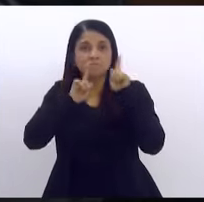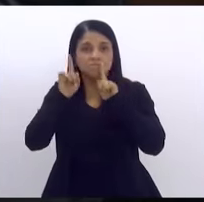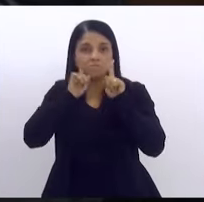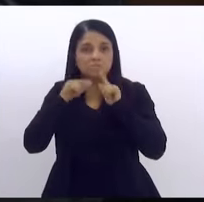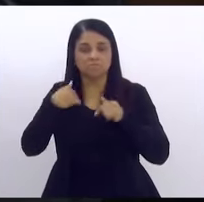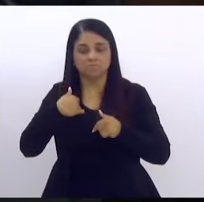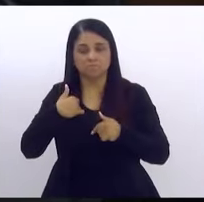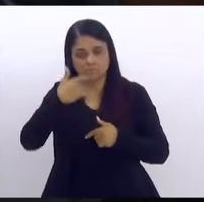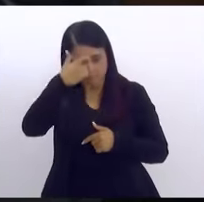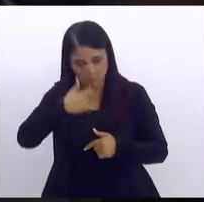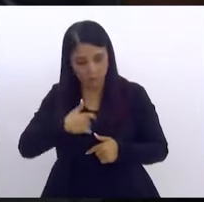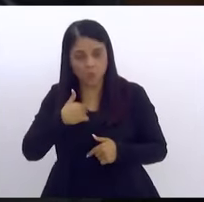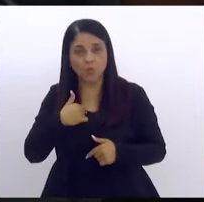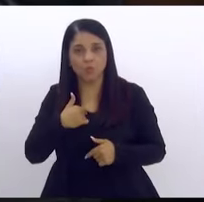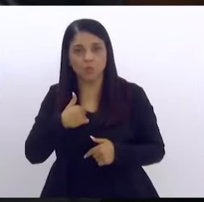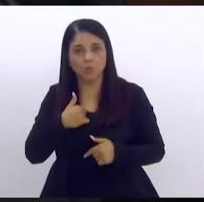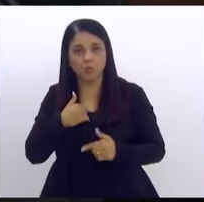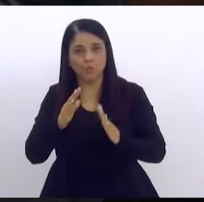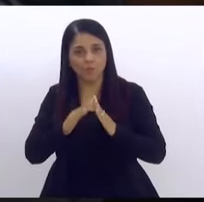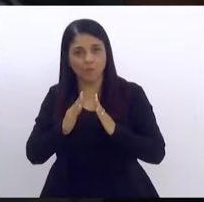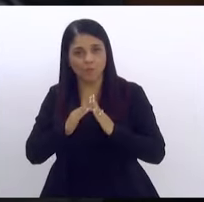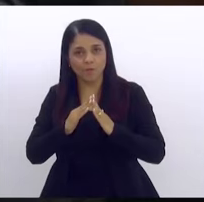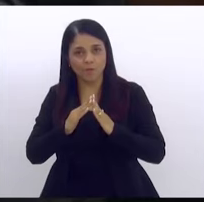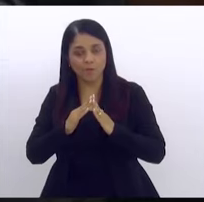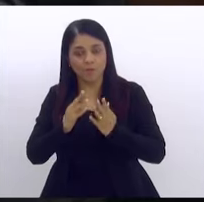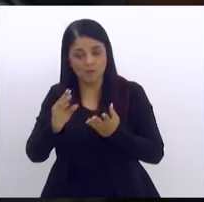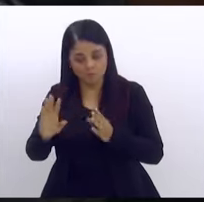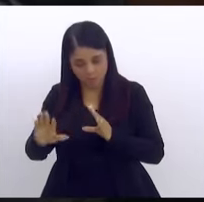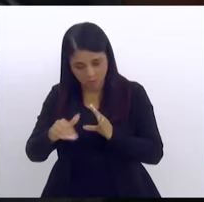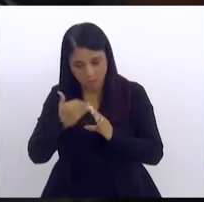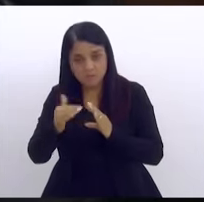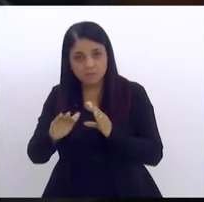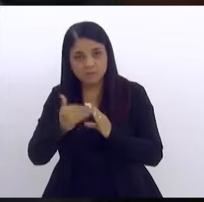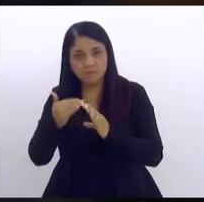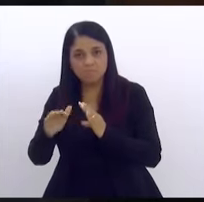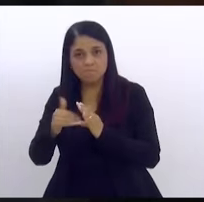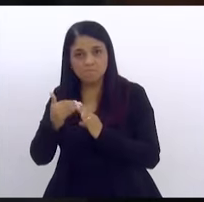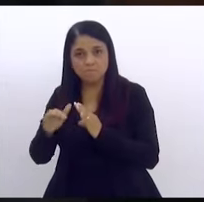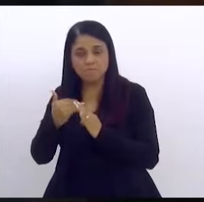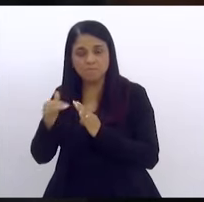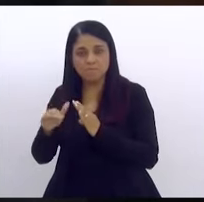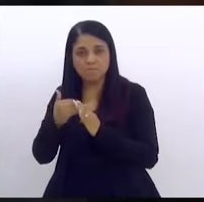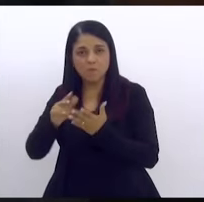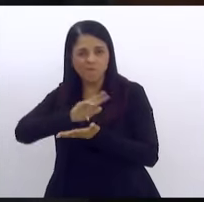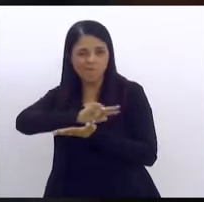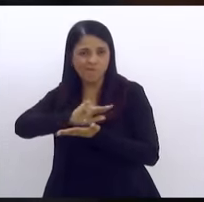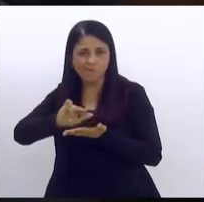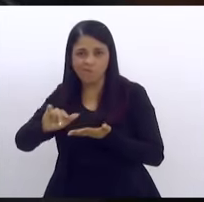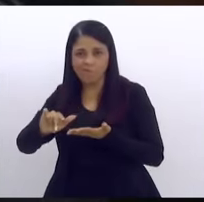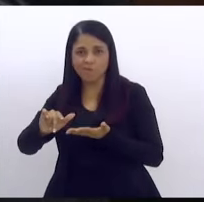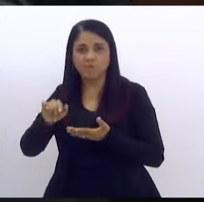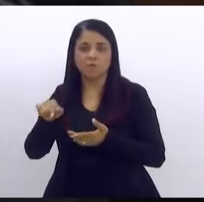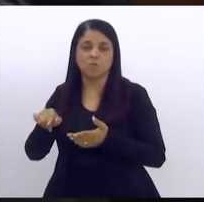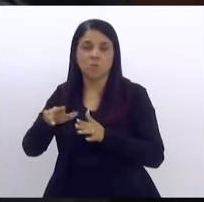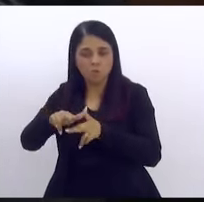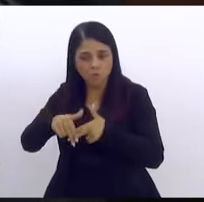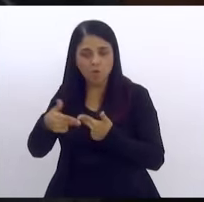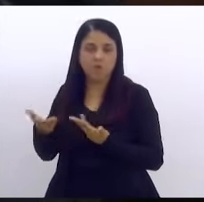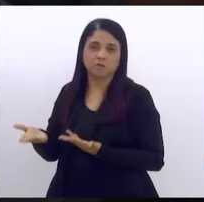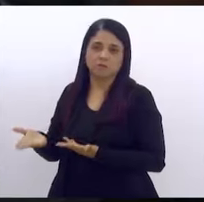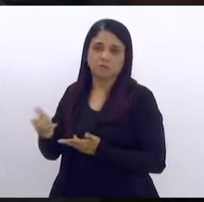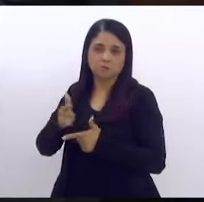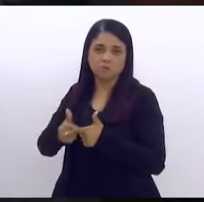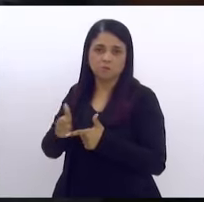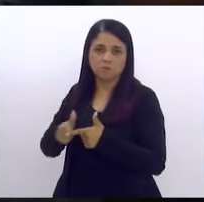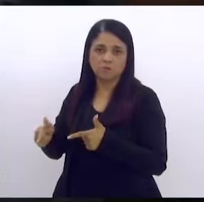maricaense, que recebeu milhares e milhares de mensagens por conta dessa situação.